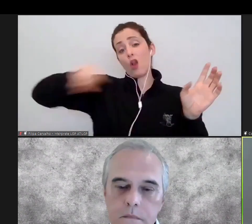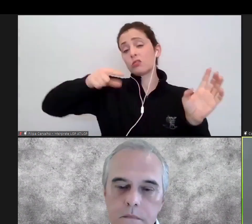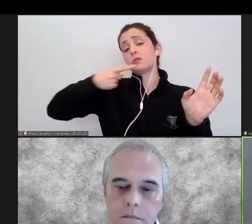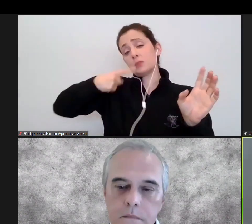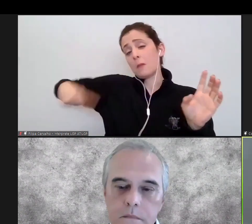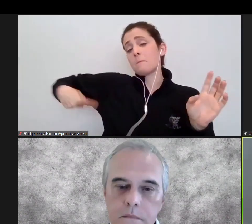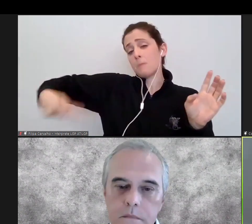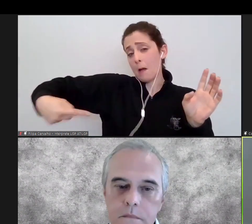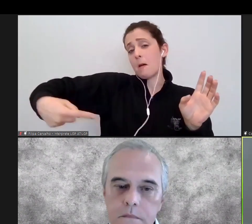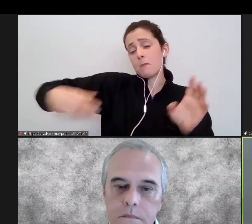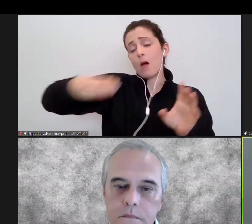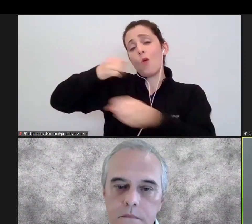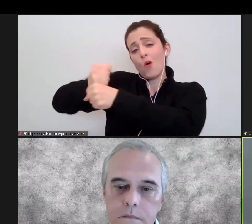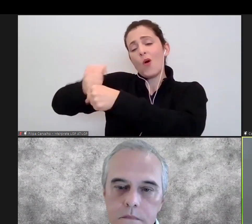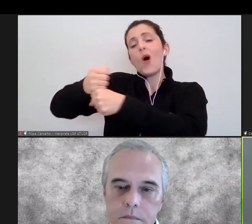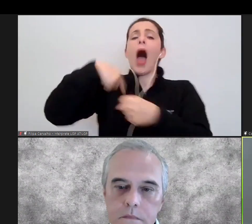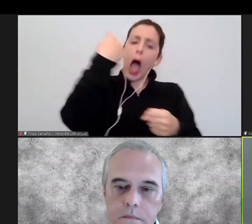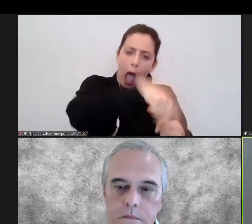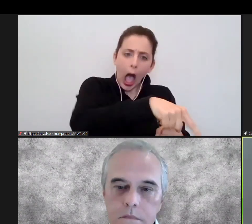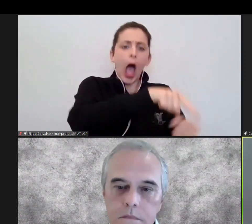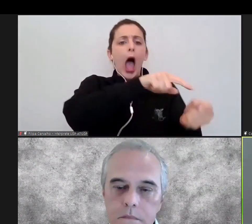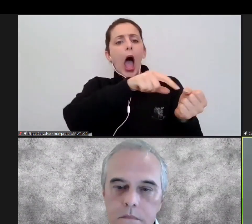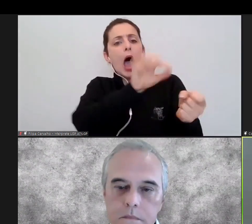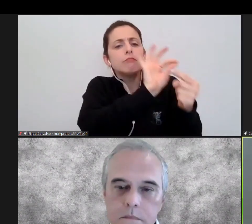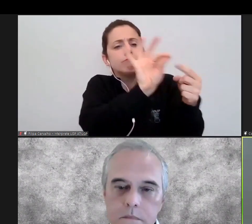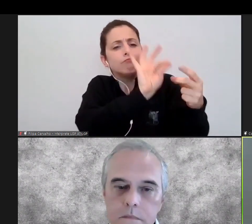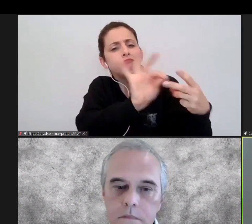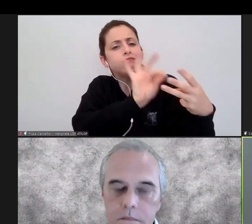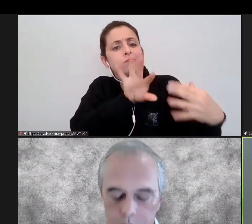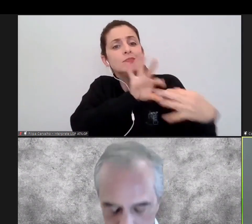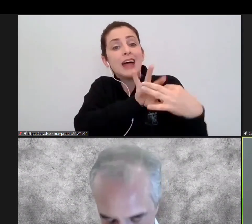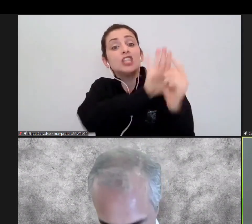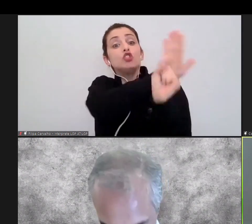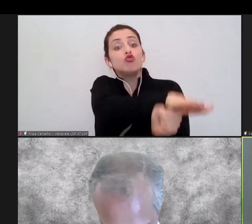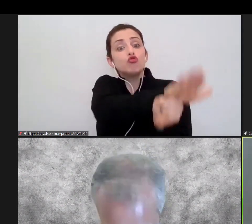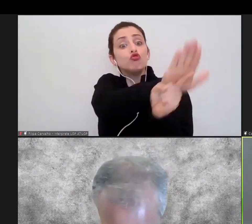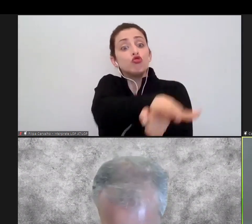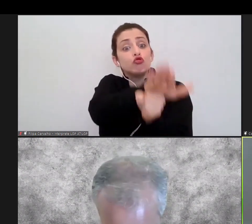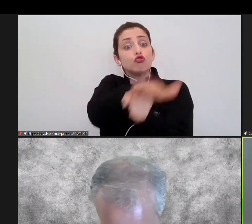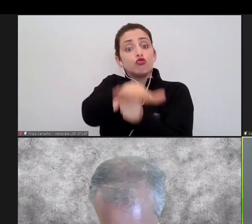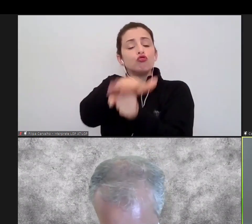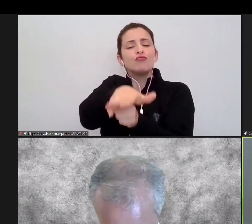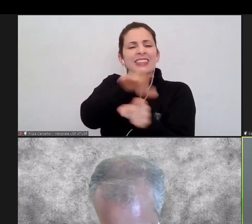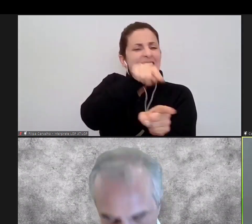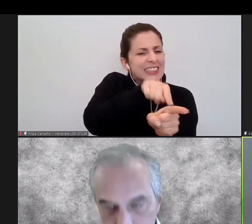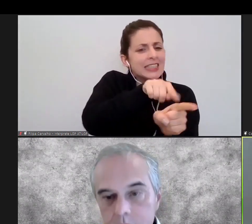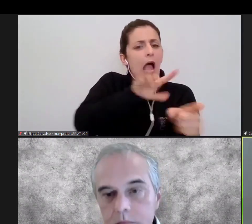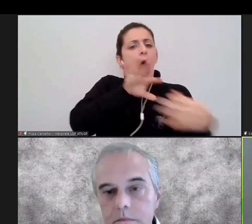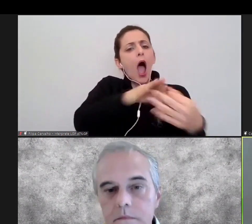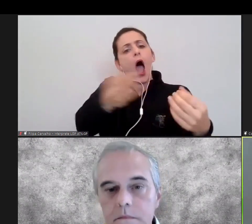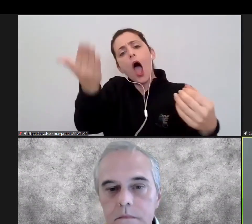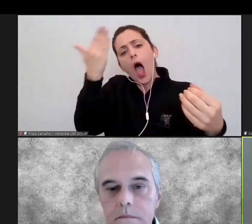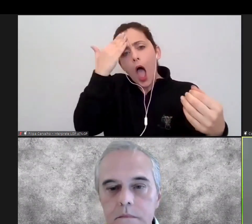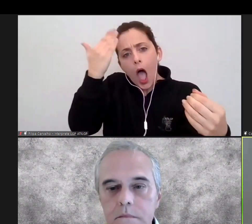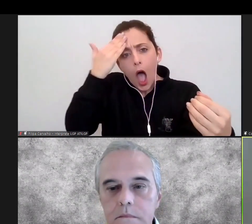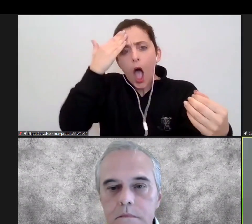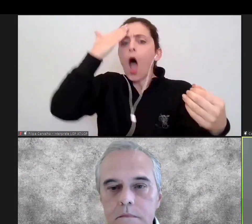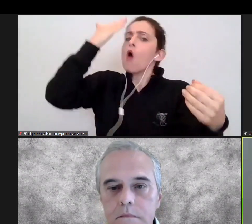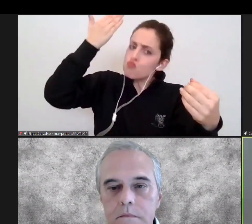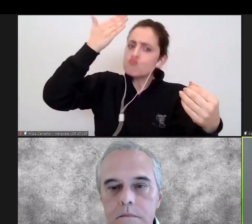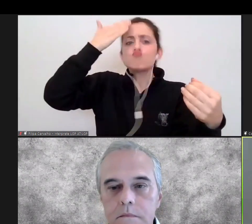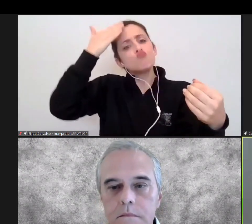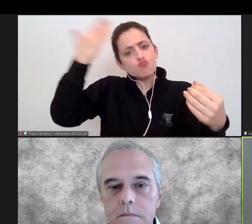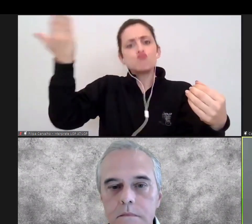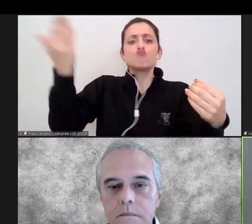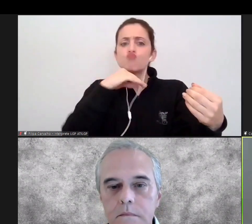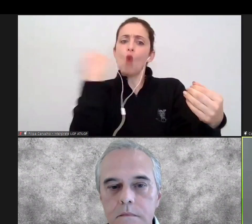é? Fatores de exclusão que não estão de todo relacionados com a competência das pessoas para uma determinada função, para uma